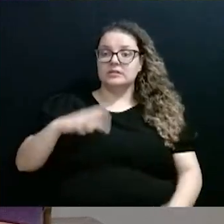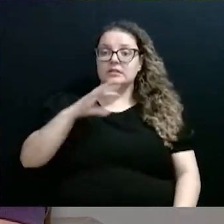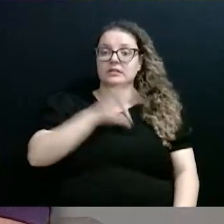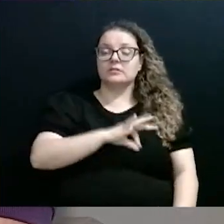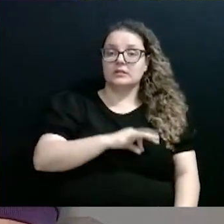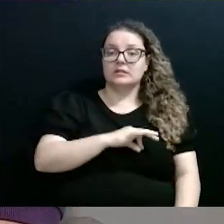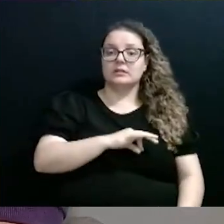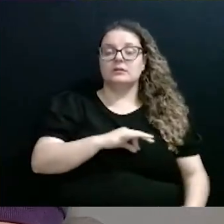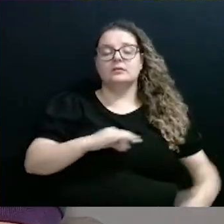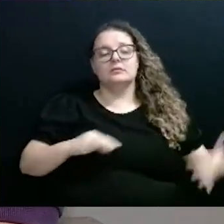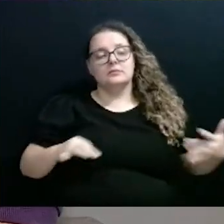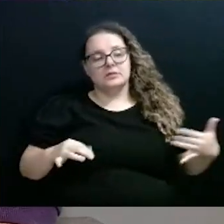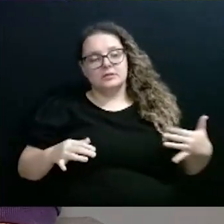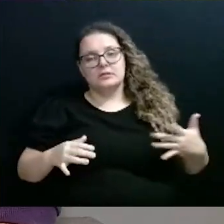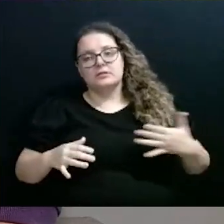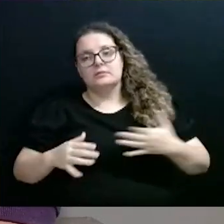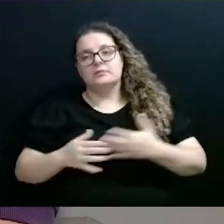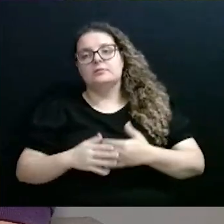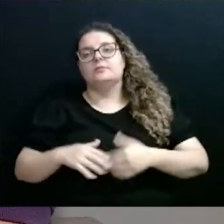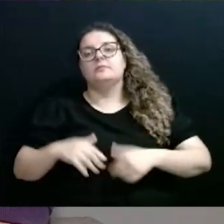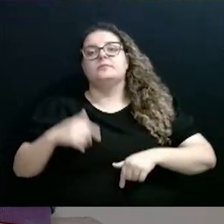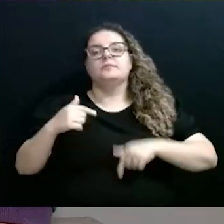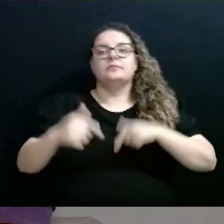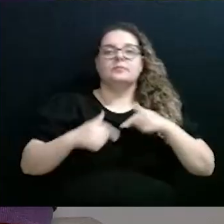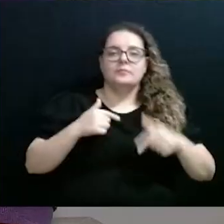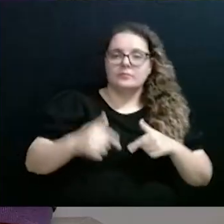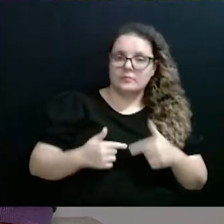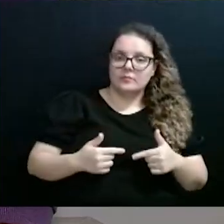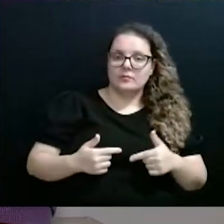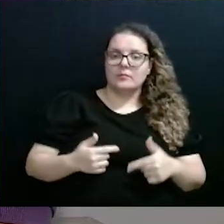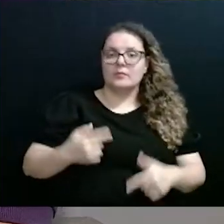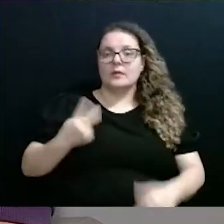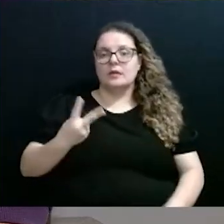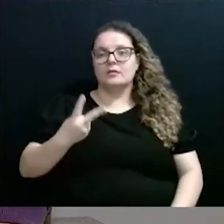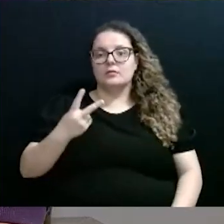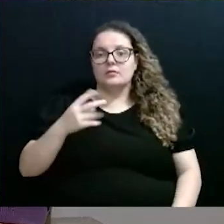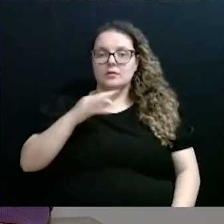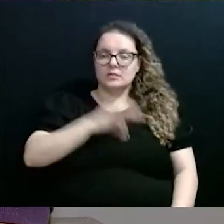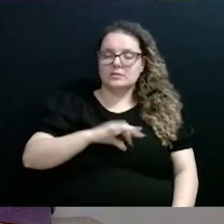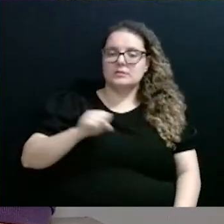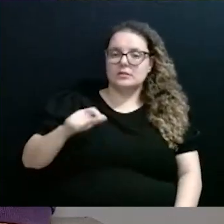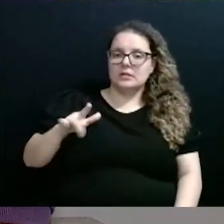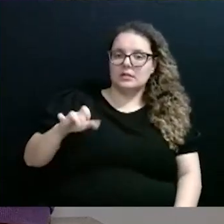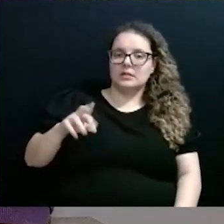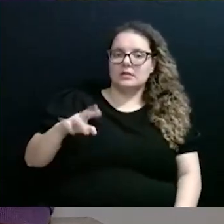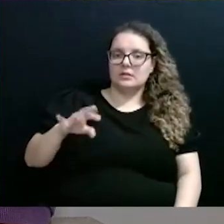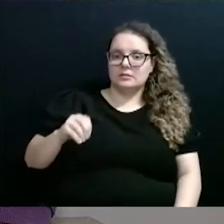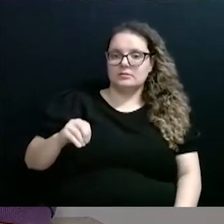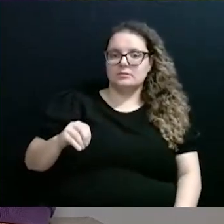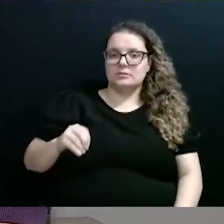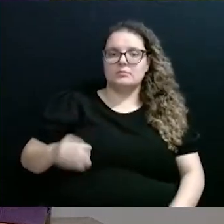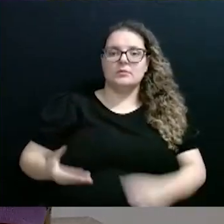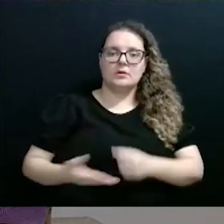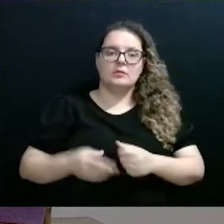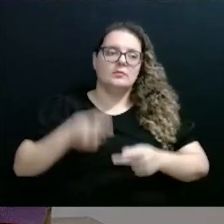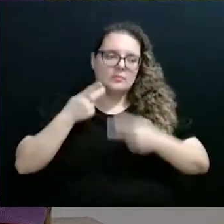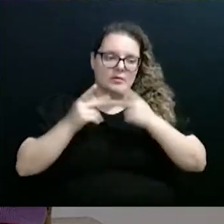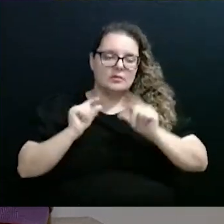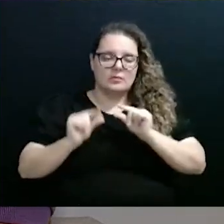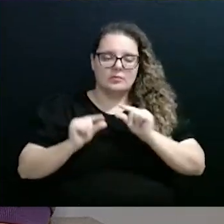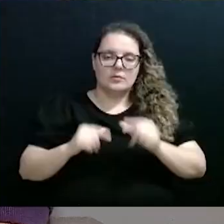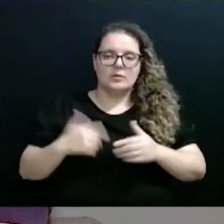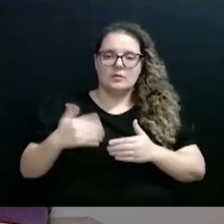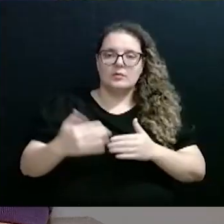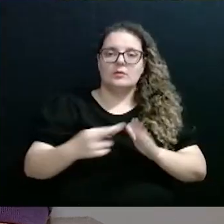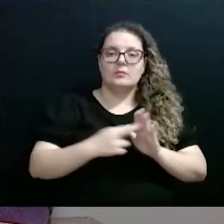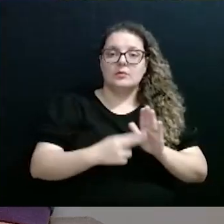ao longo do ano, tendo trabalhado até 2 salários mínimos, essas regras a gente pode falar um pouco mais para frente, porque teve uma